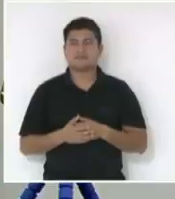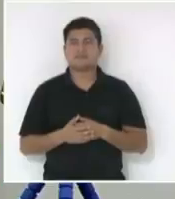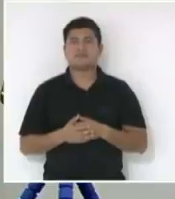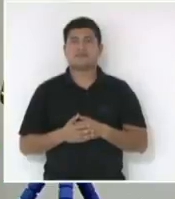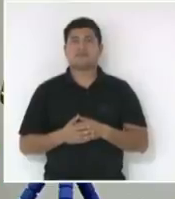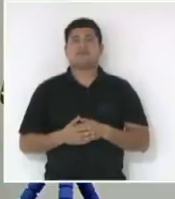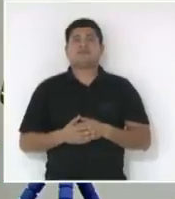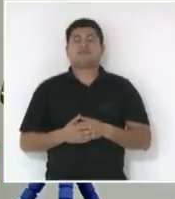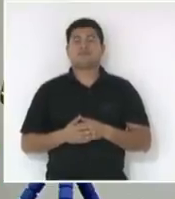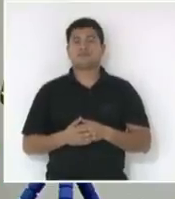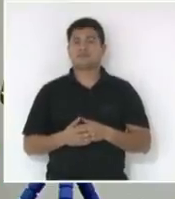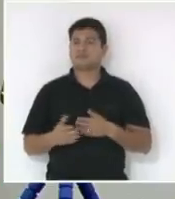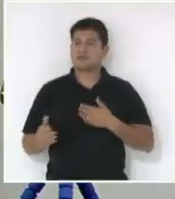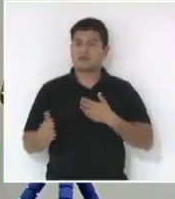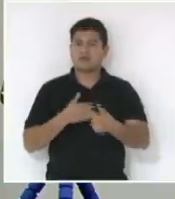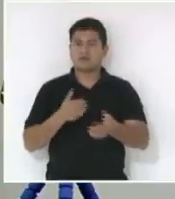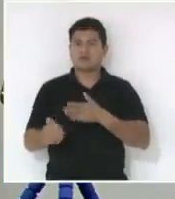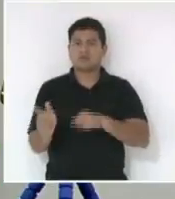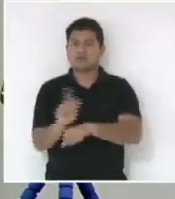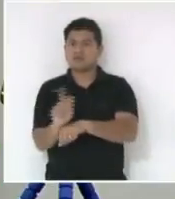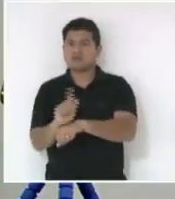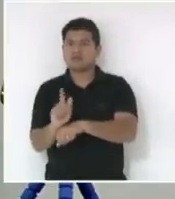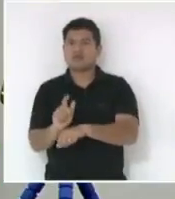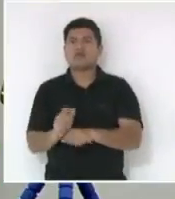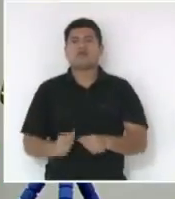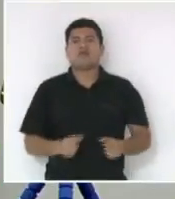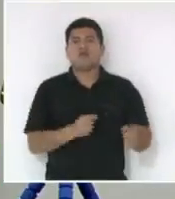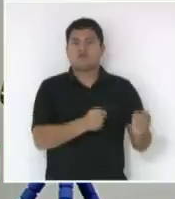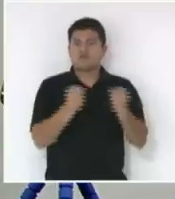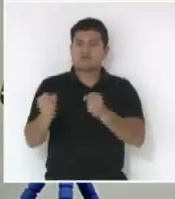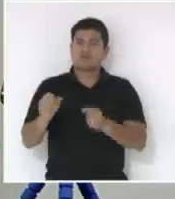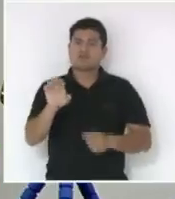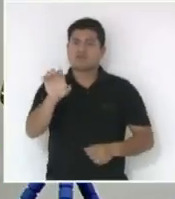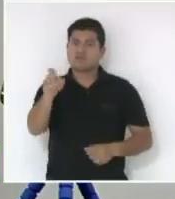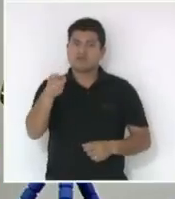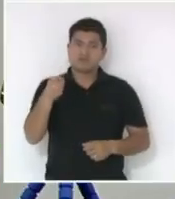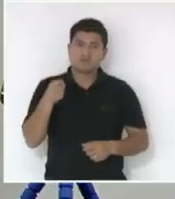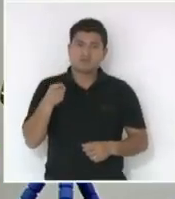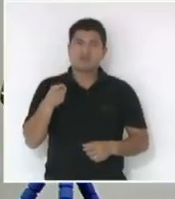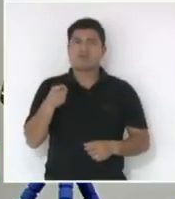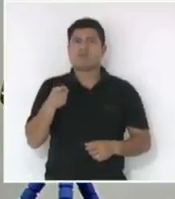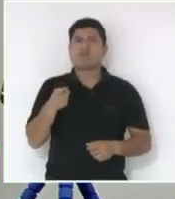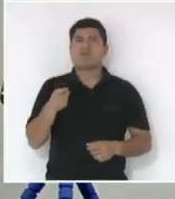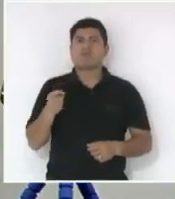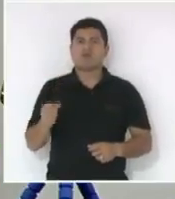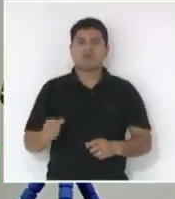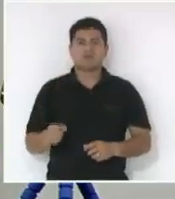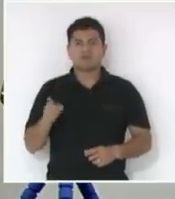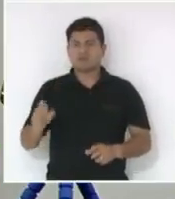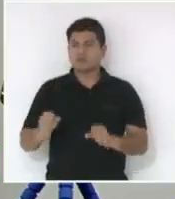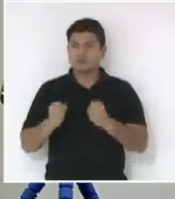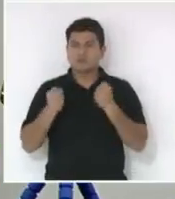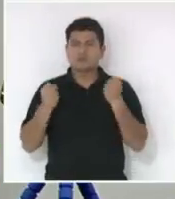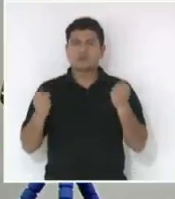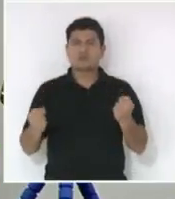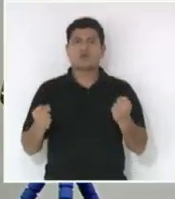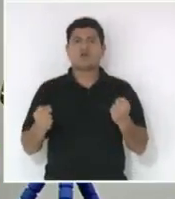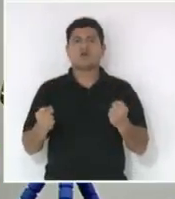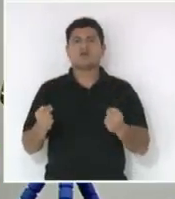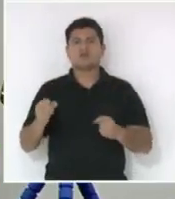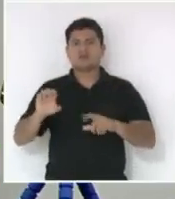Independente do gestor que estiver à frente do Executivo, de ter a capacidade de poder